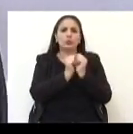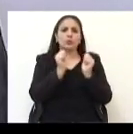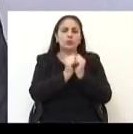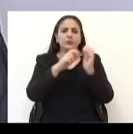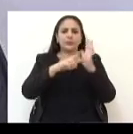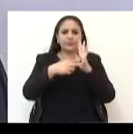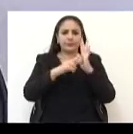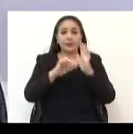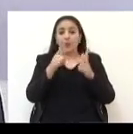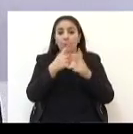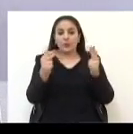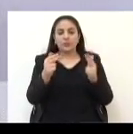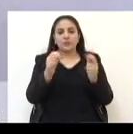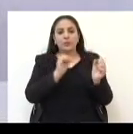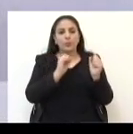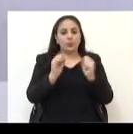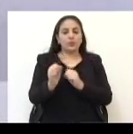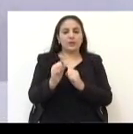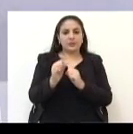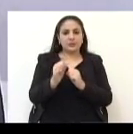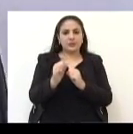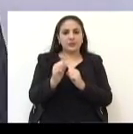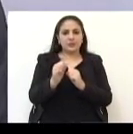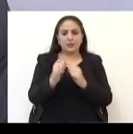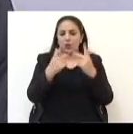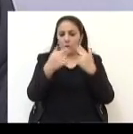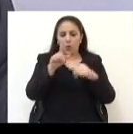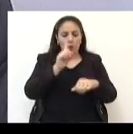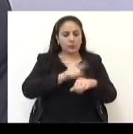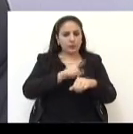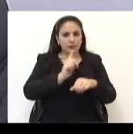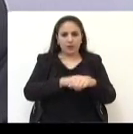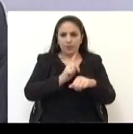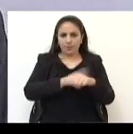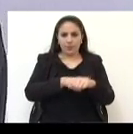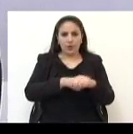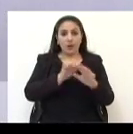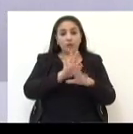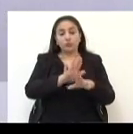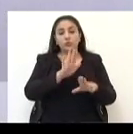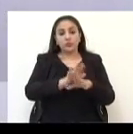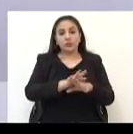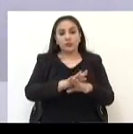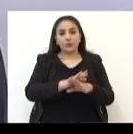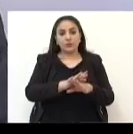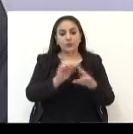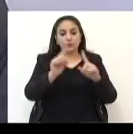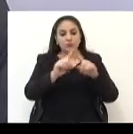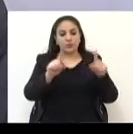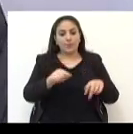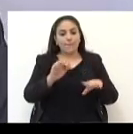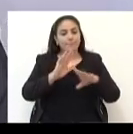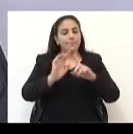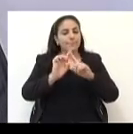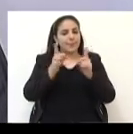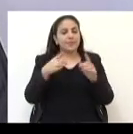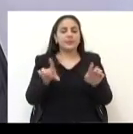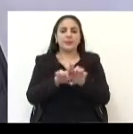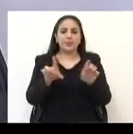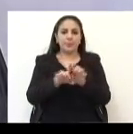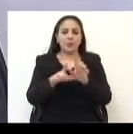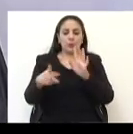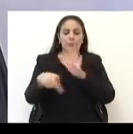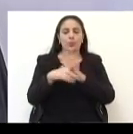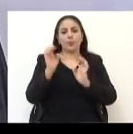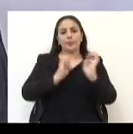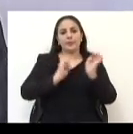com os sindicatos, alguma coisa que pudesse, ao mesmo tempo, ajudar o funcionário, mas também